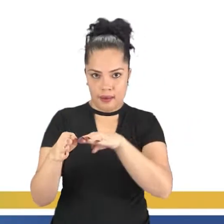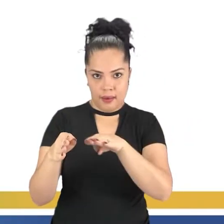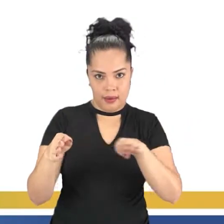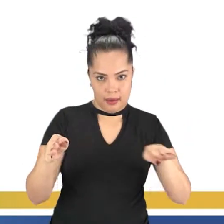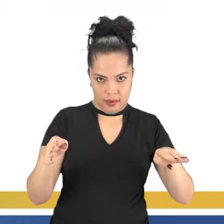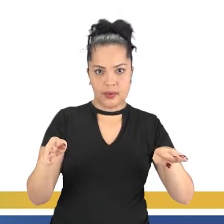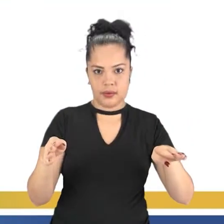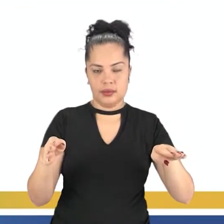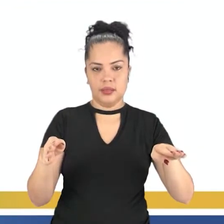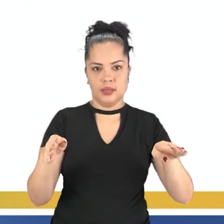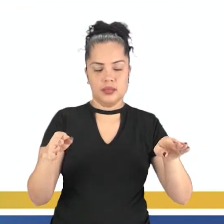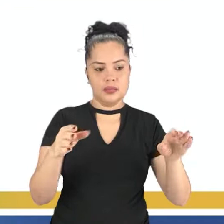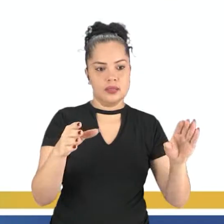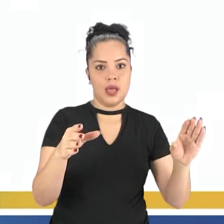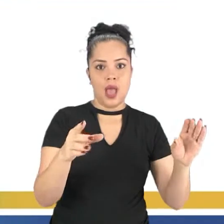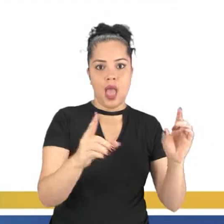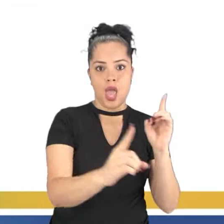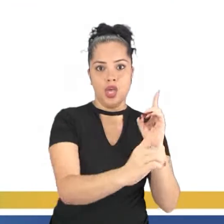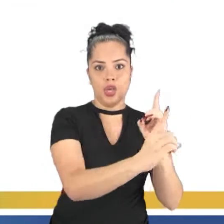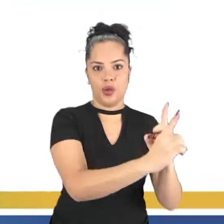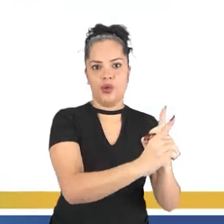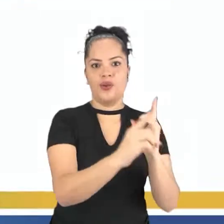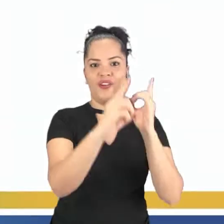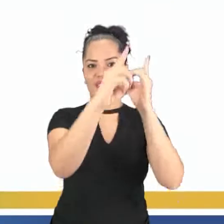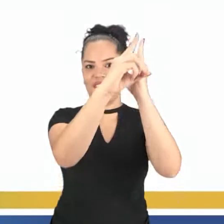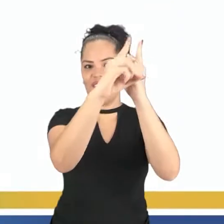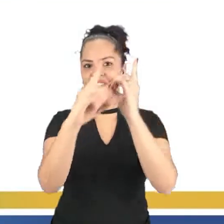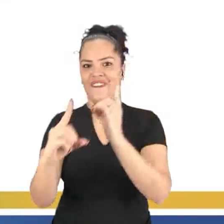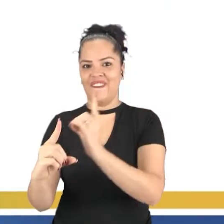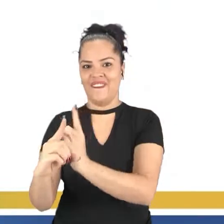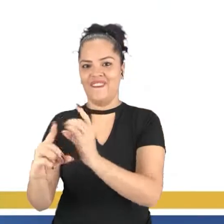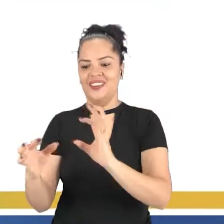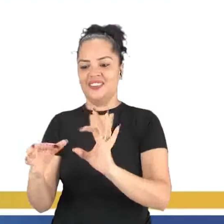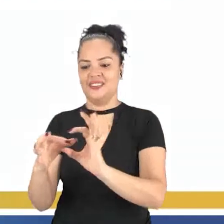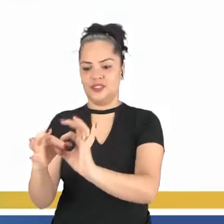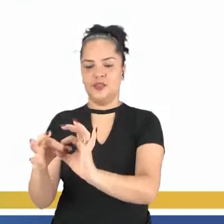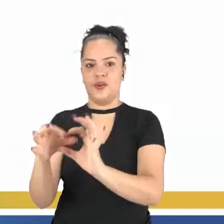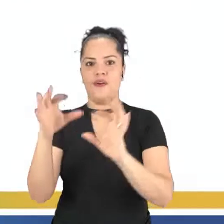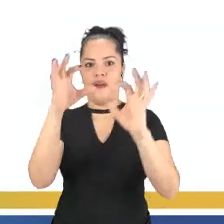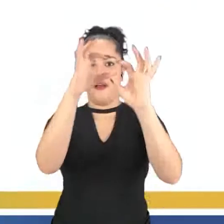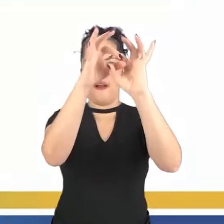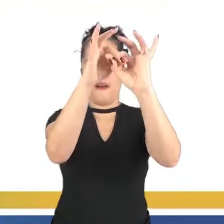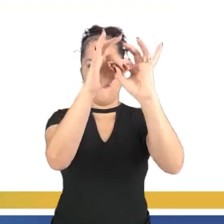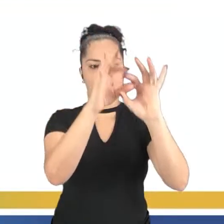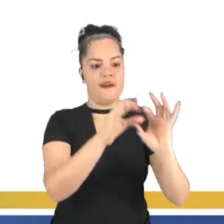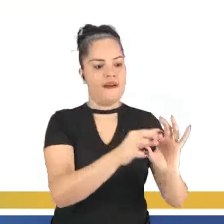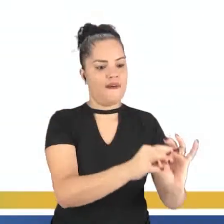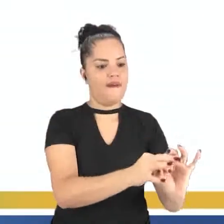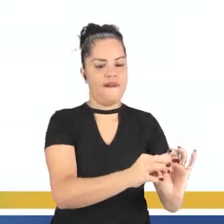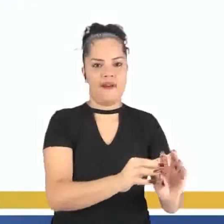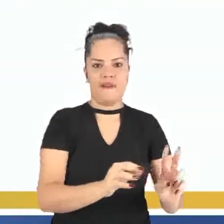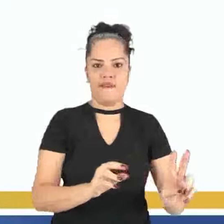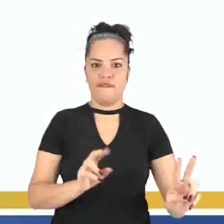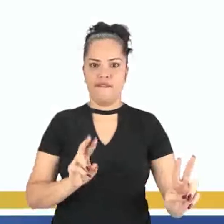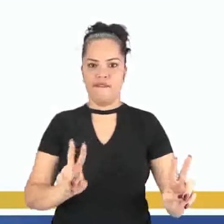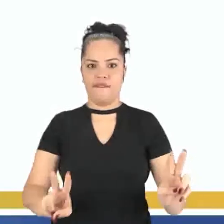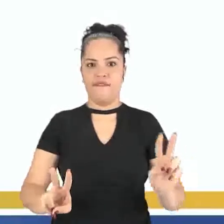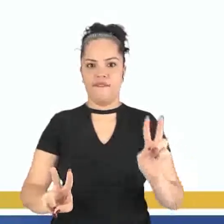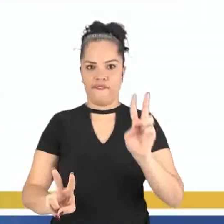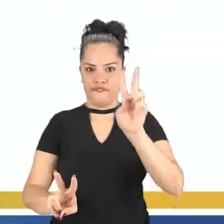concorrem para o ponto V. Então, isso aí é uma identificação que você faz intuitiva para a pirâmide,